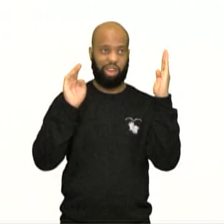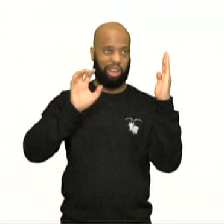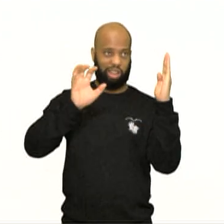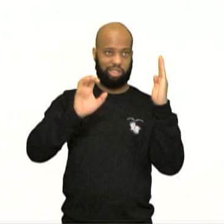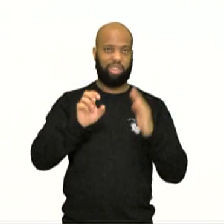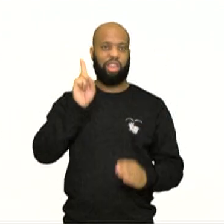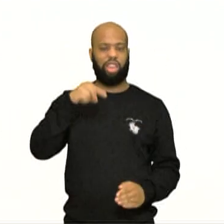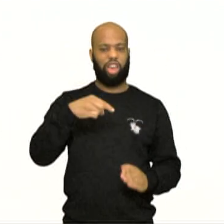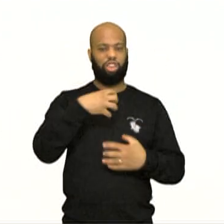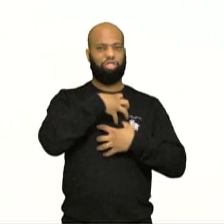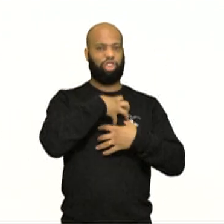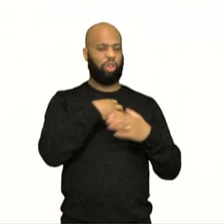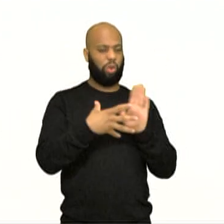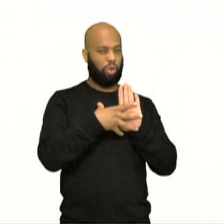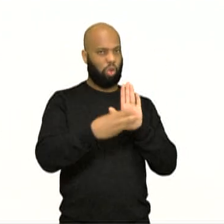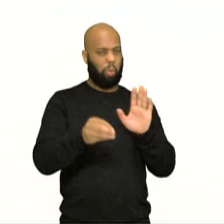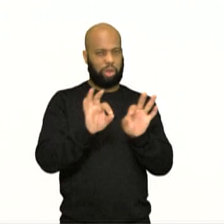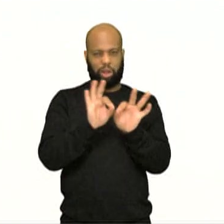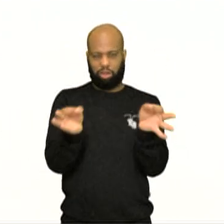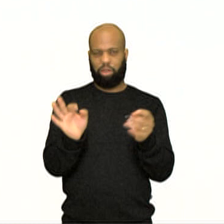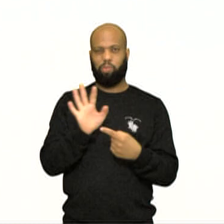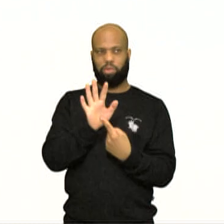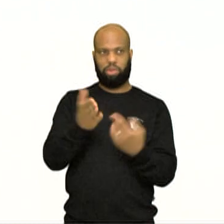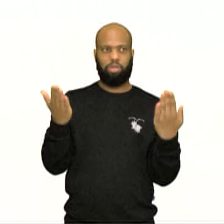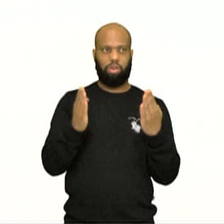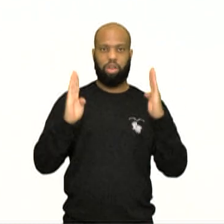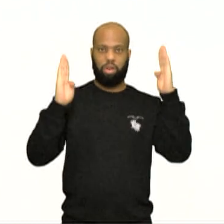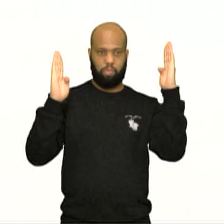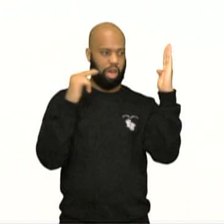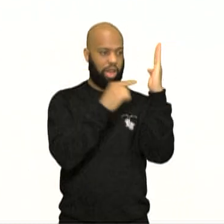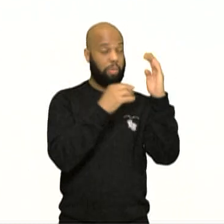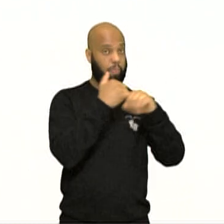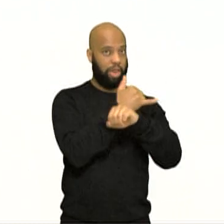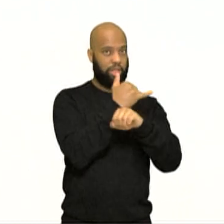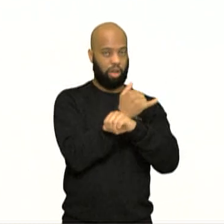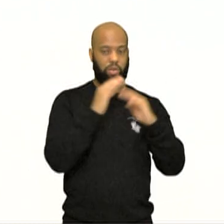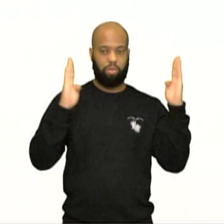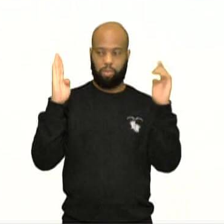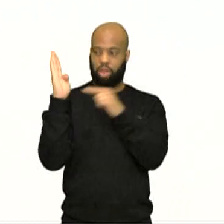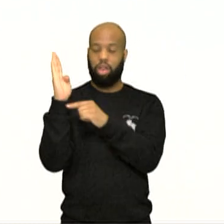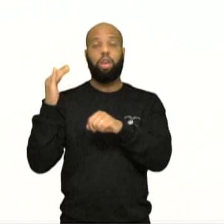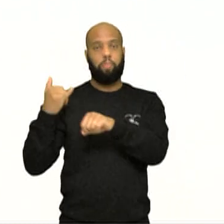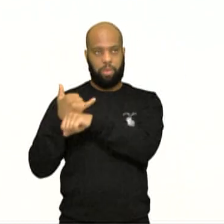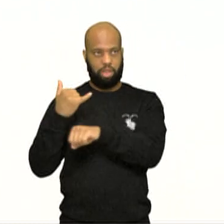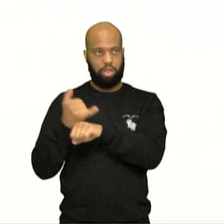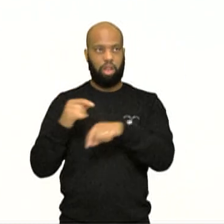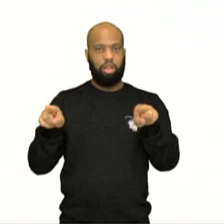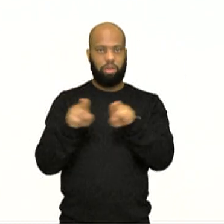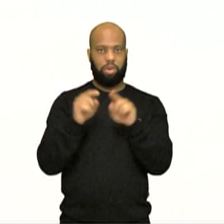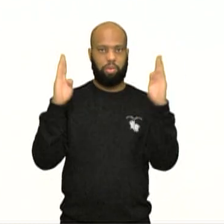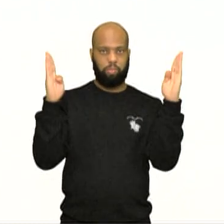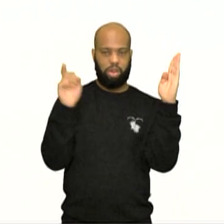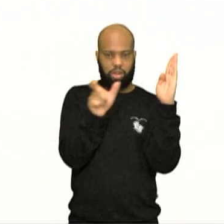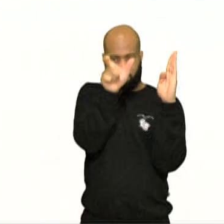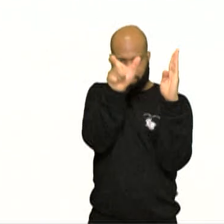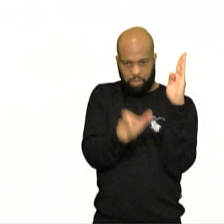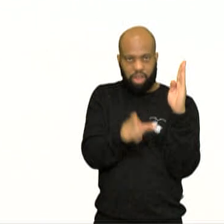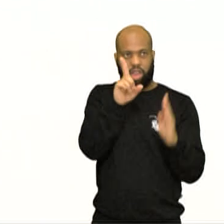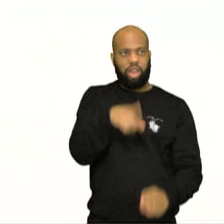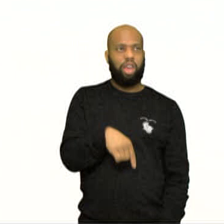então o modelo simplificado do capacitor, duas placas de metal paralela e aqui no meio dielétrico, tudo